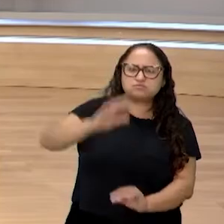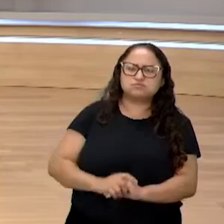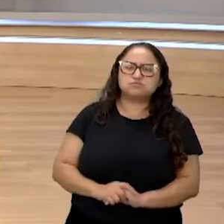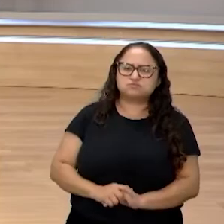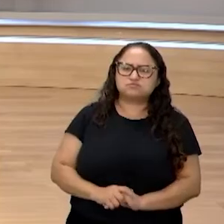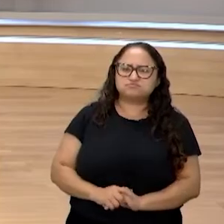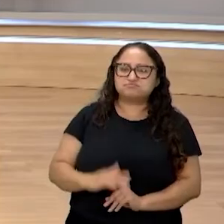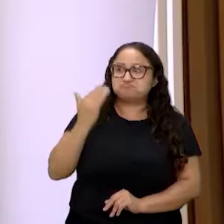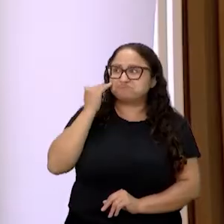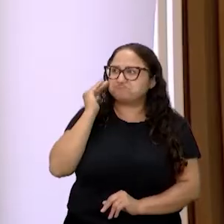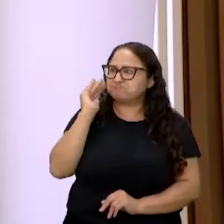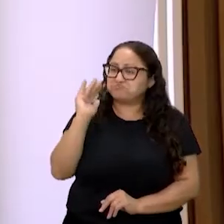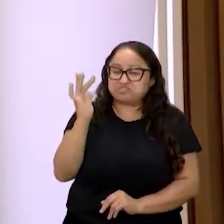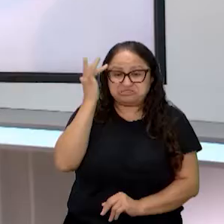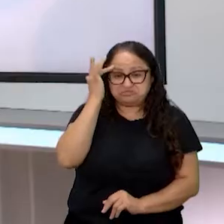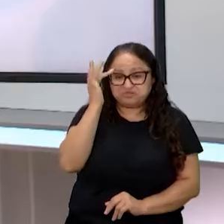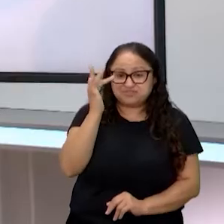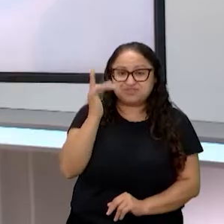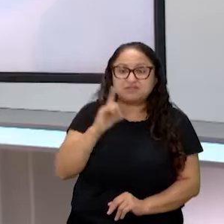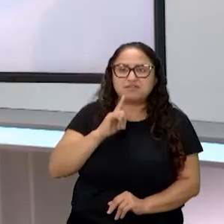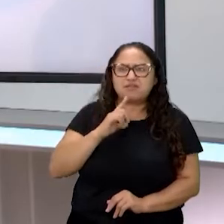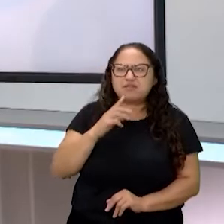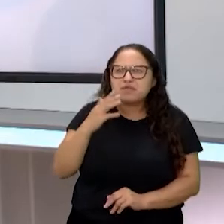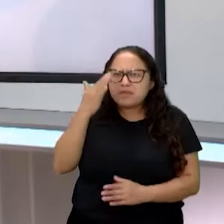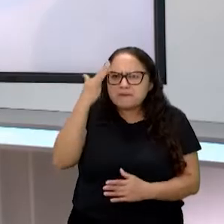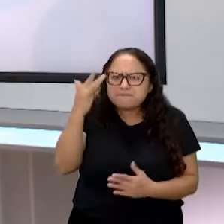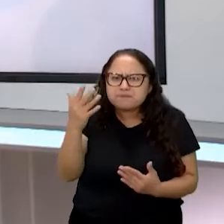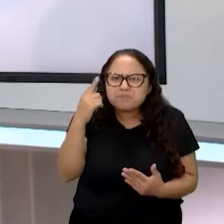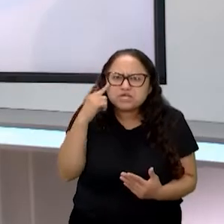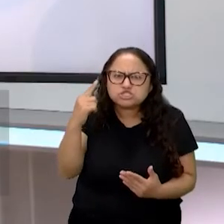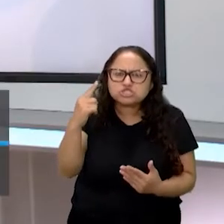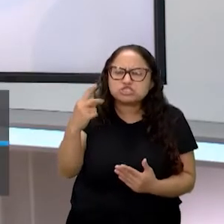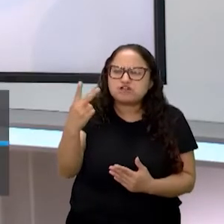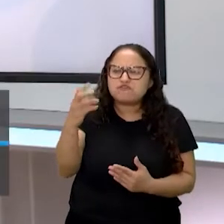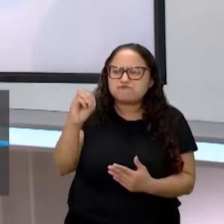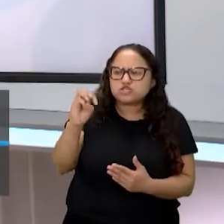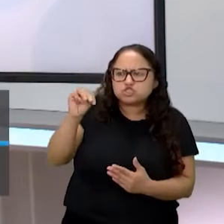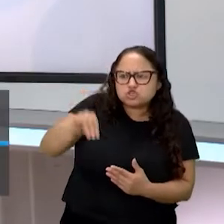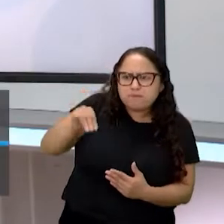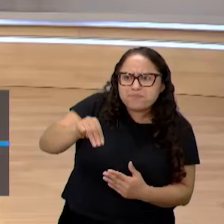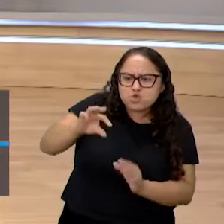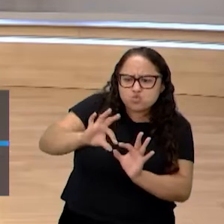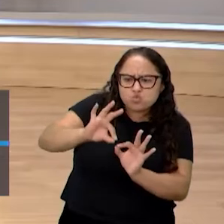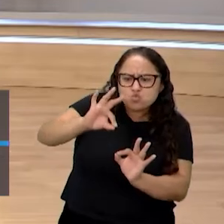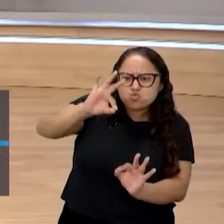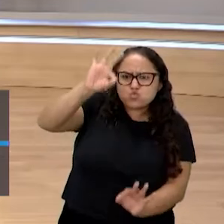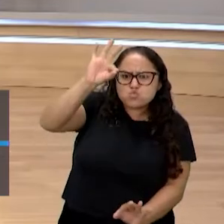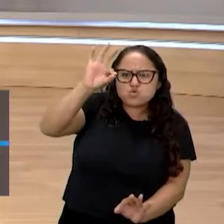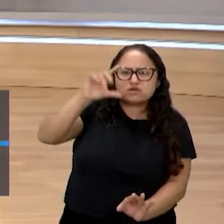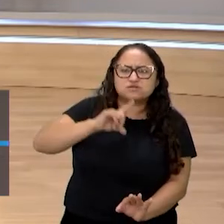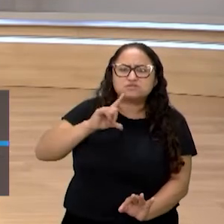Não chega escalar uma montanha dessa? 20 quilômetros? Nossa, 20 nem mil dá. metros. Nem